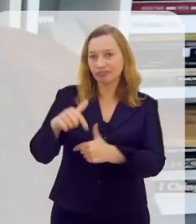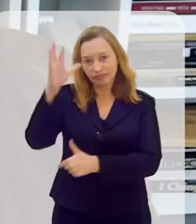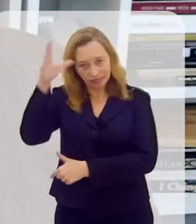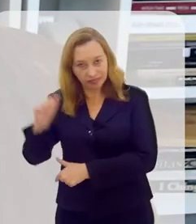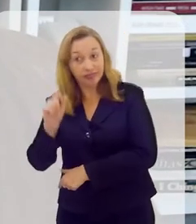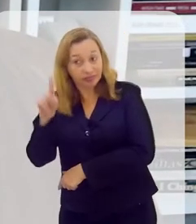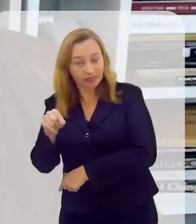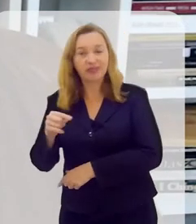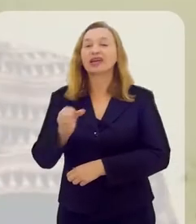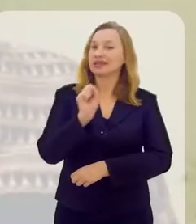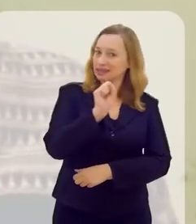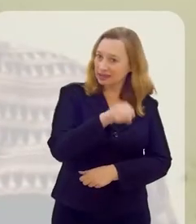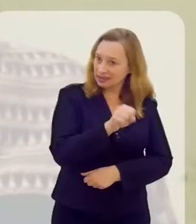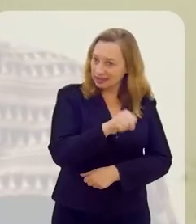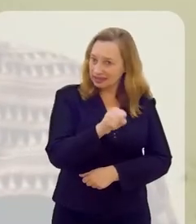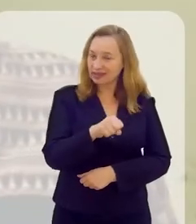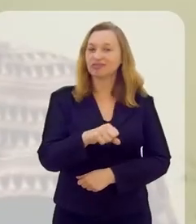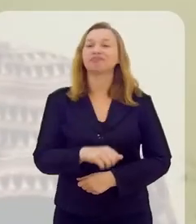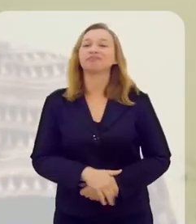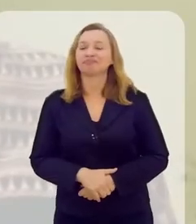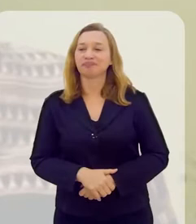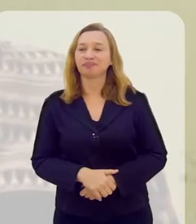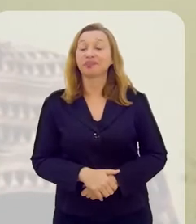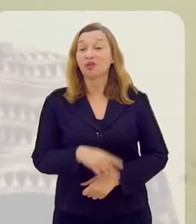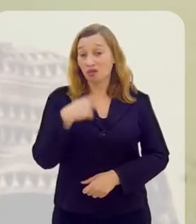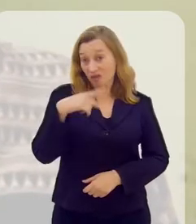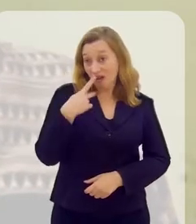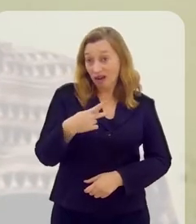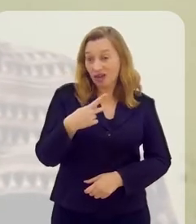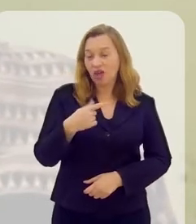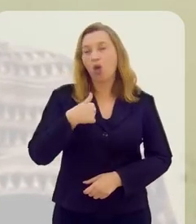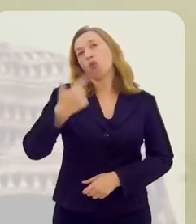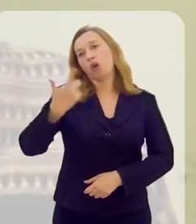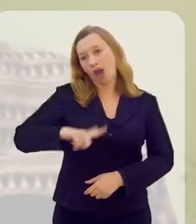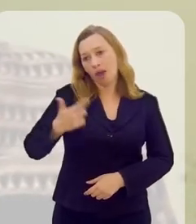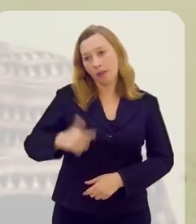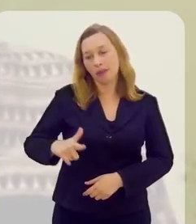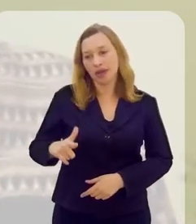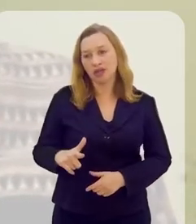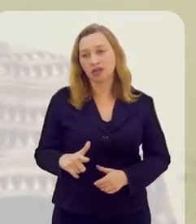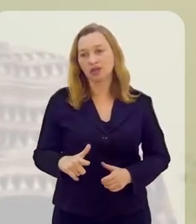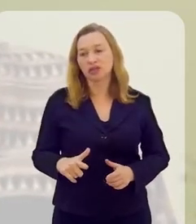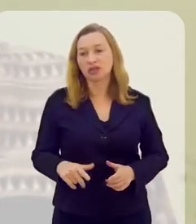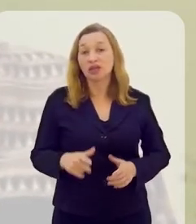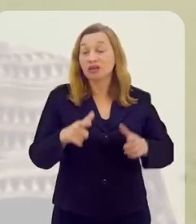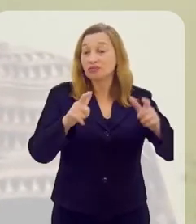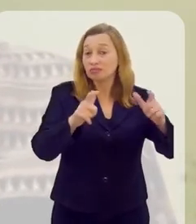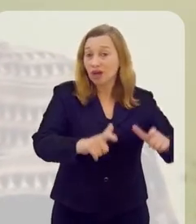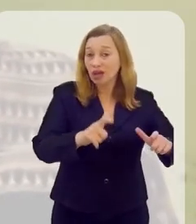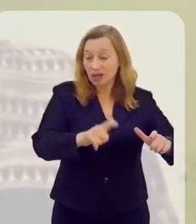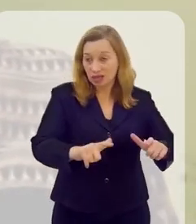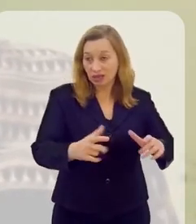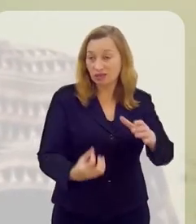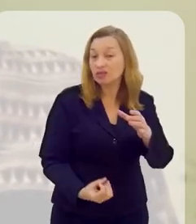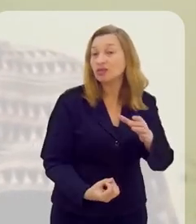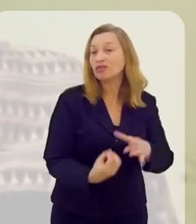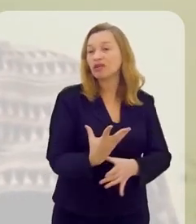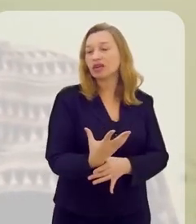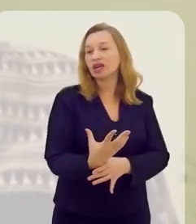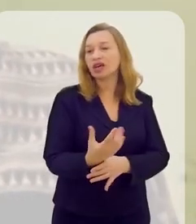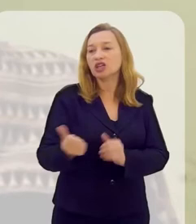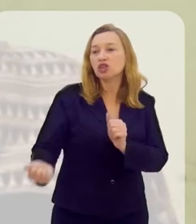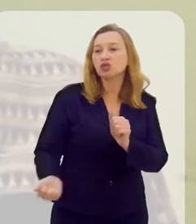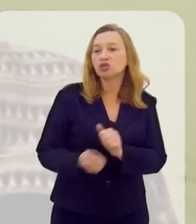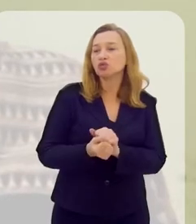tradições afro, né? Exatamente, né? Como eu disse, eu repito, o berço do candomblé nasceu ali, junto